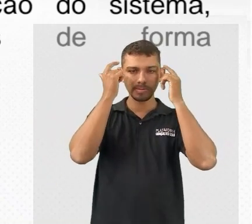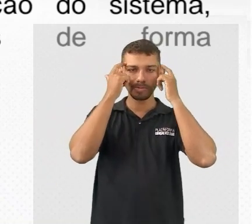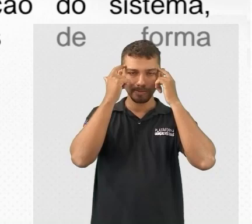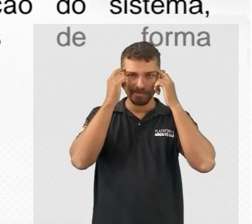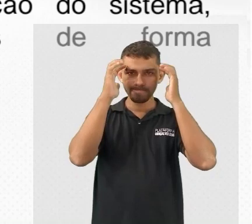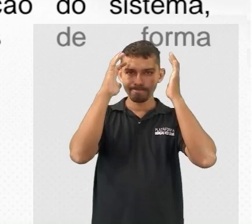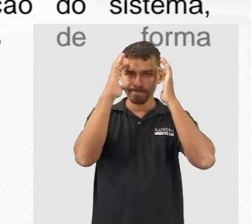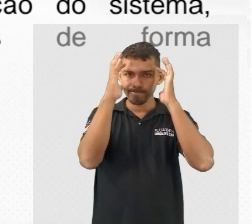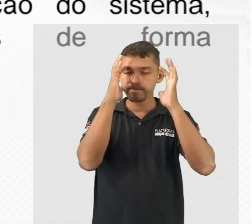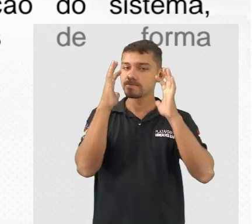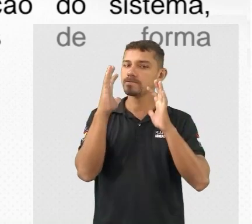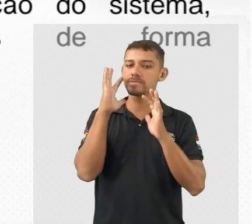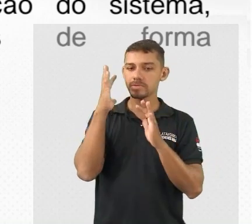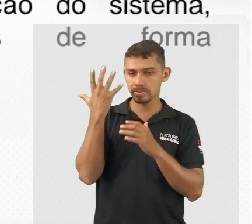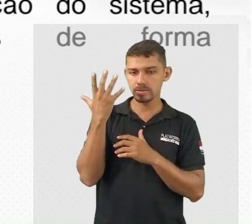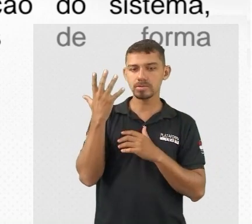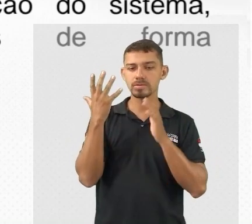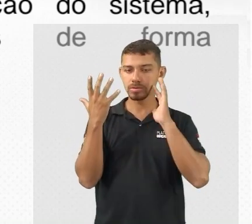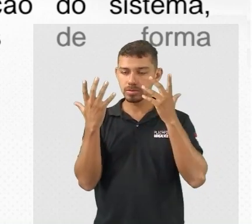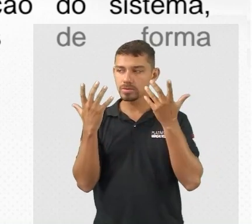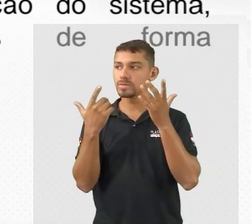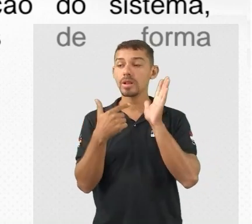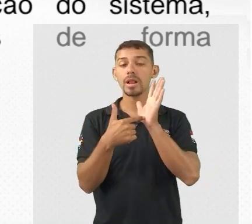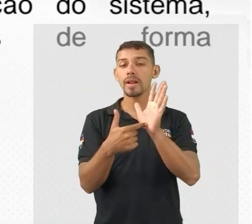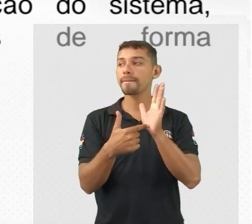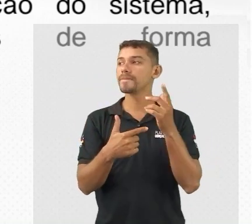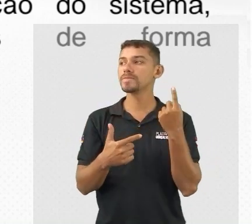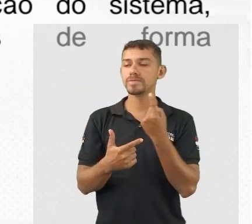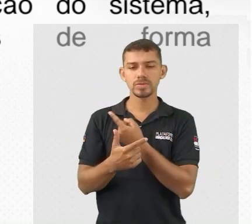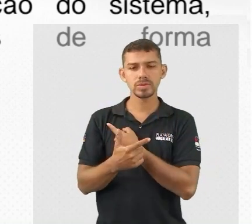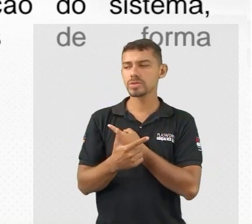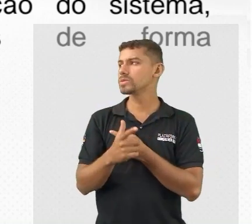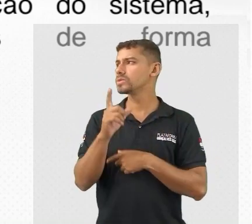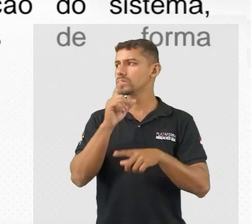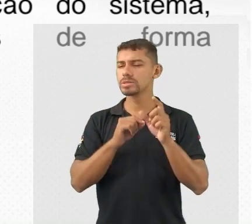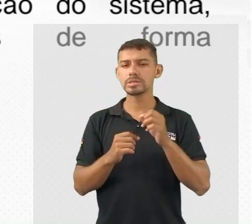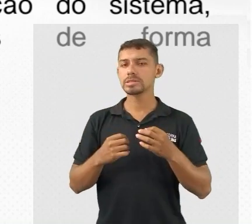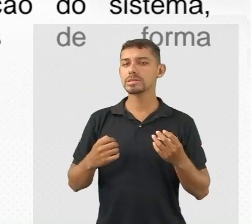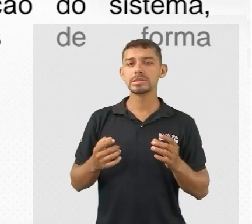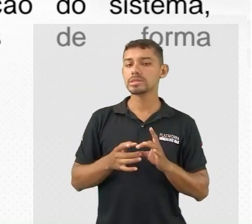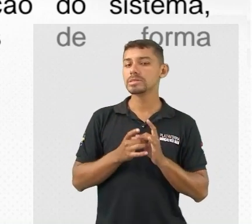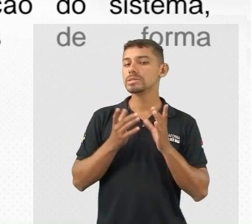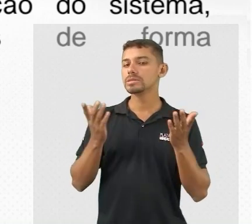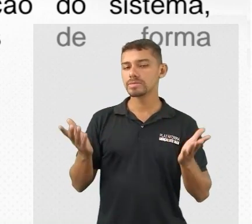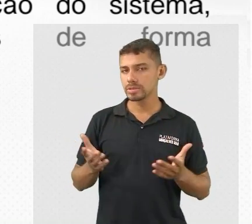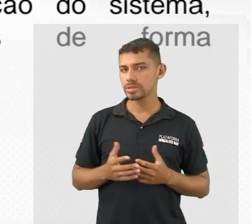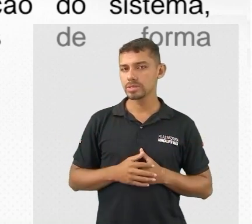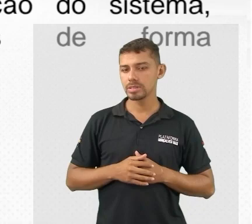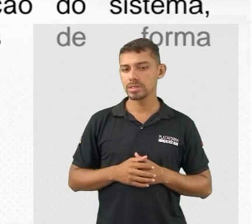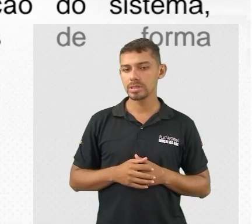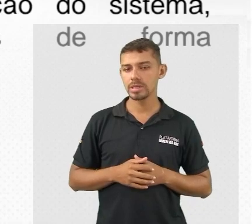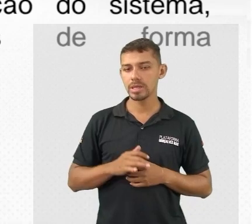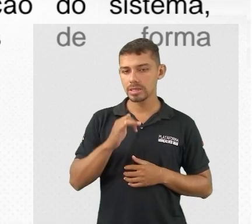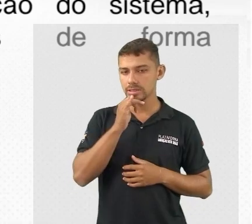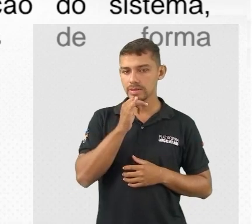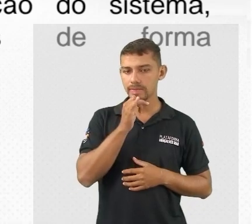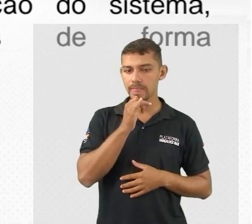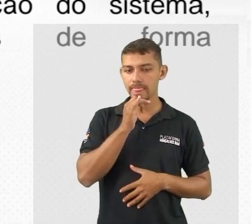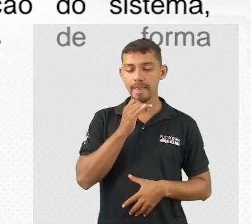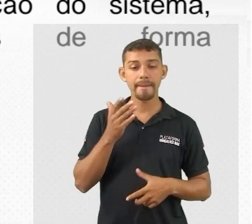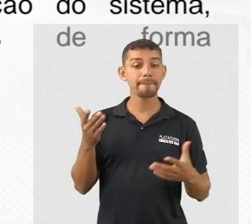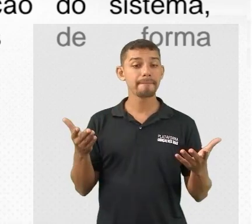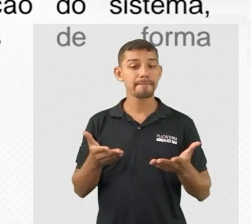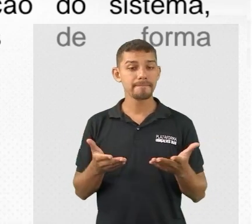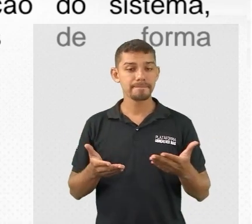e em algum momento ela vai aparecer para nós como uma decisão espontânea, né? Então, por exemplo, se a gente tem